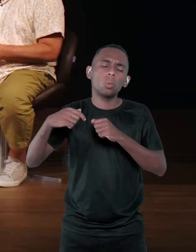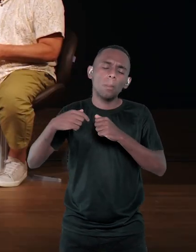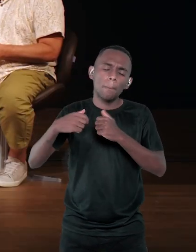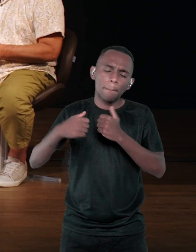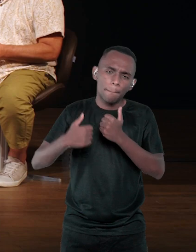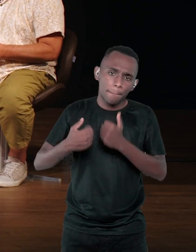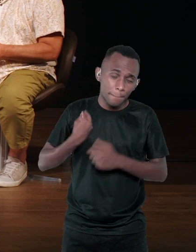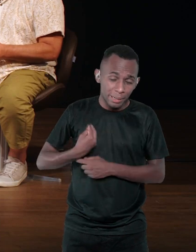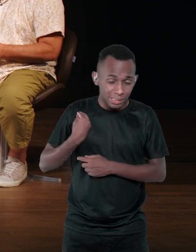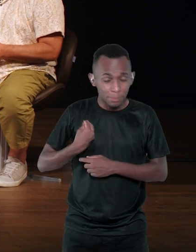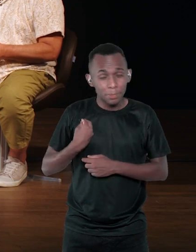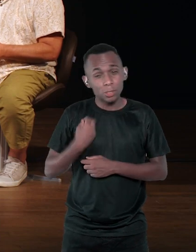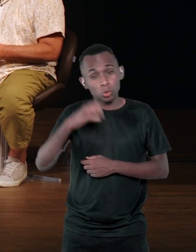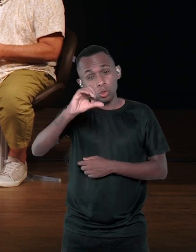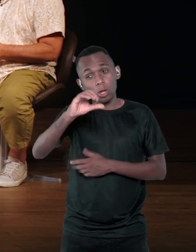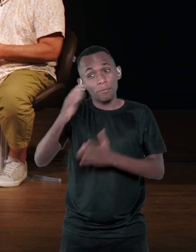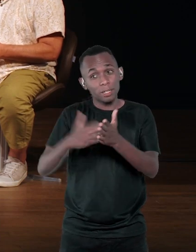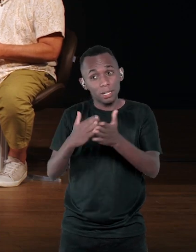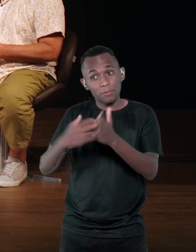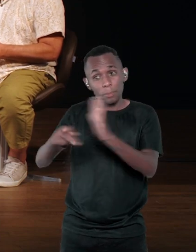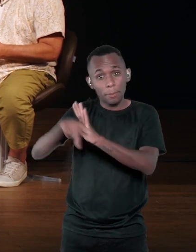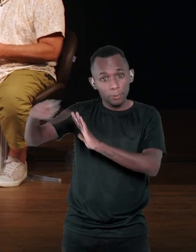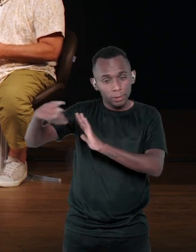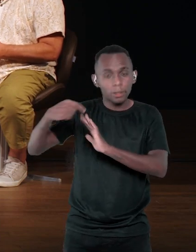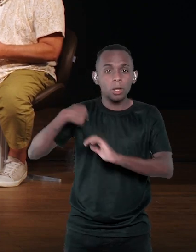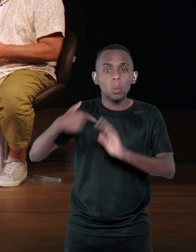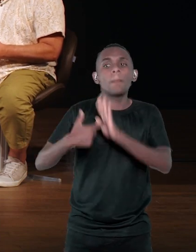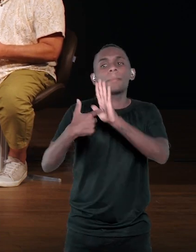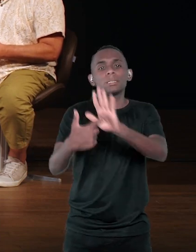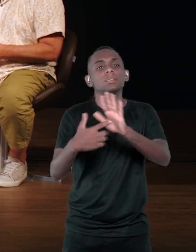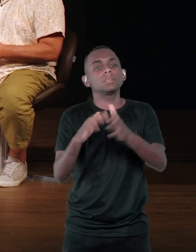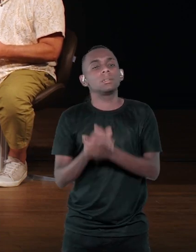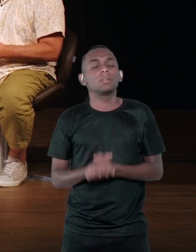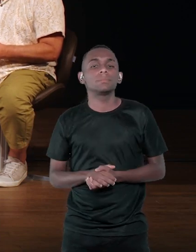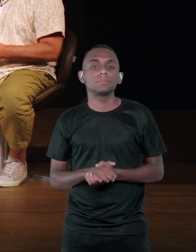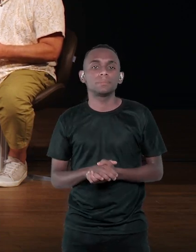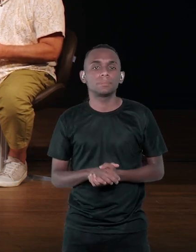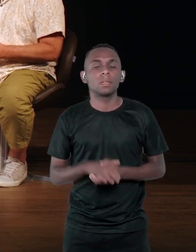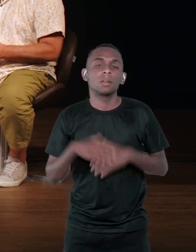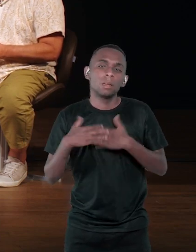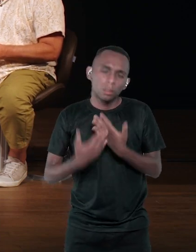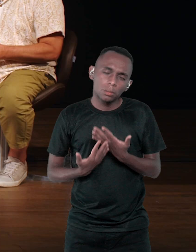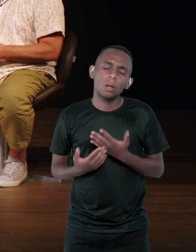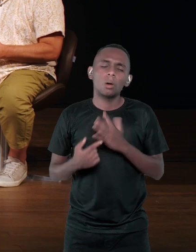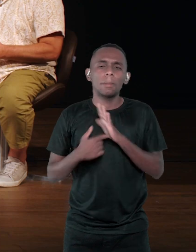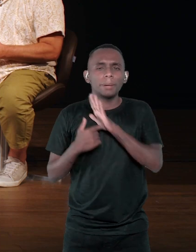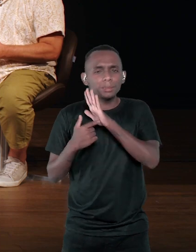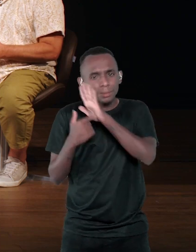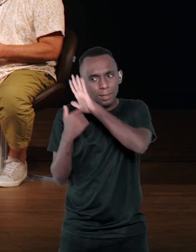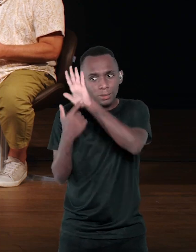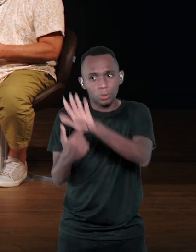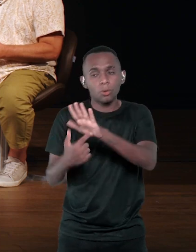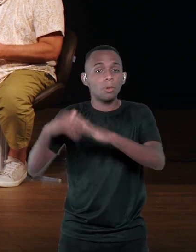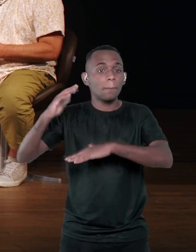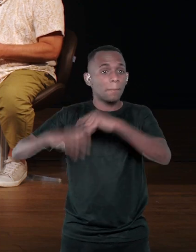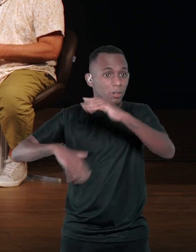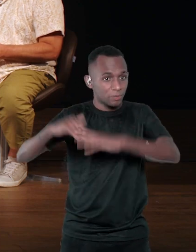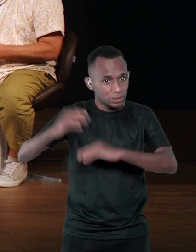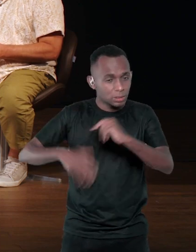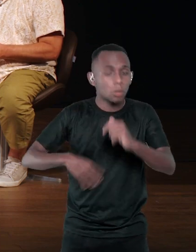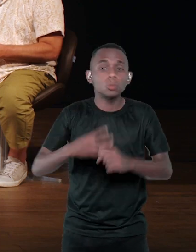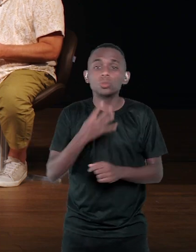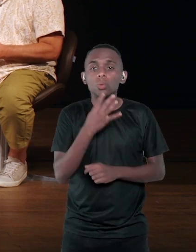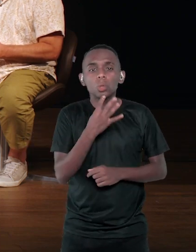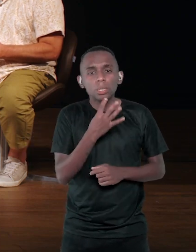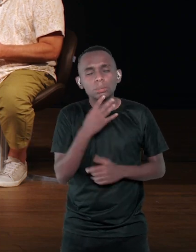Zeca. Então, a face midiática, como ele colocou, de apresentador e etc., a face de